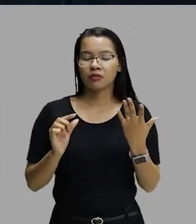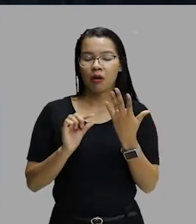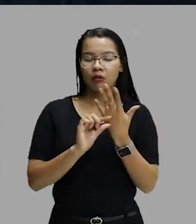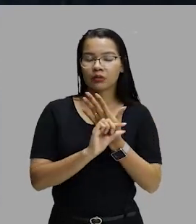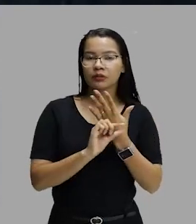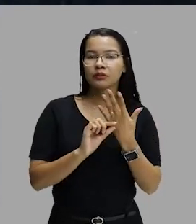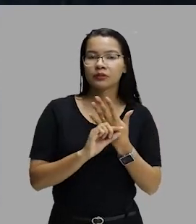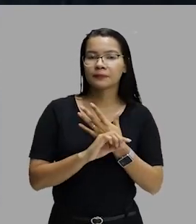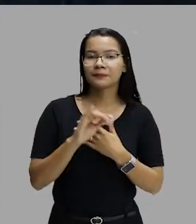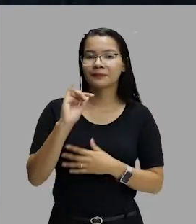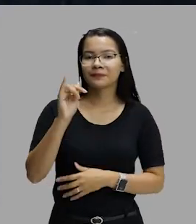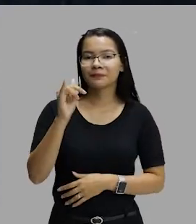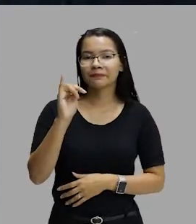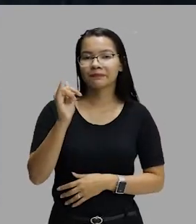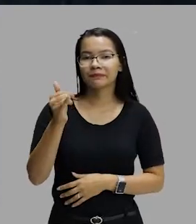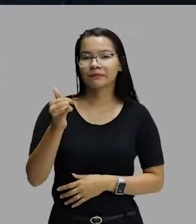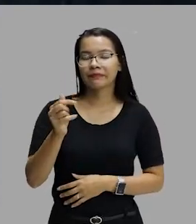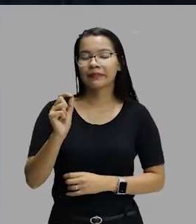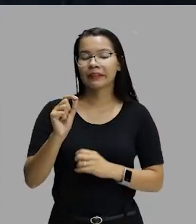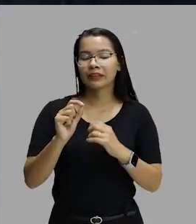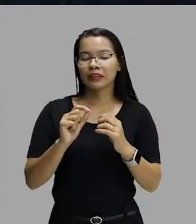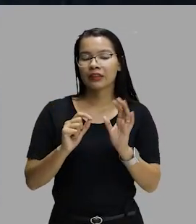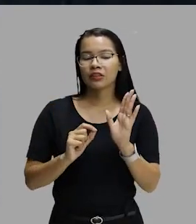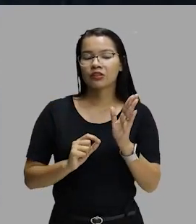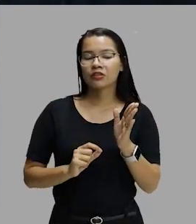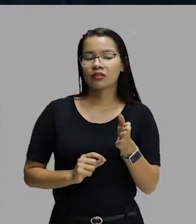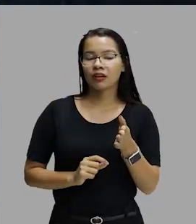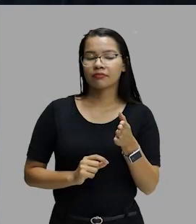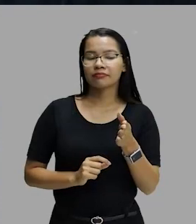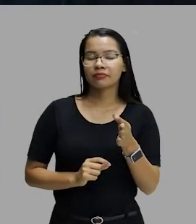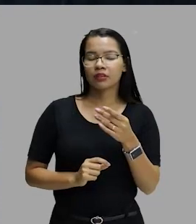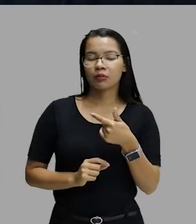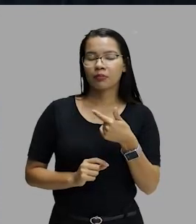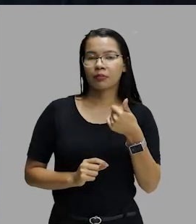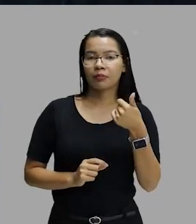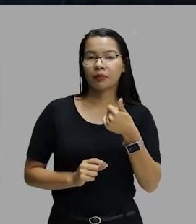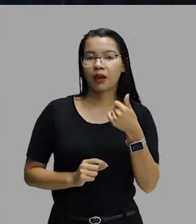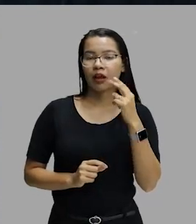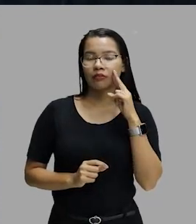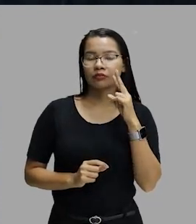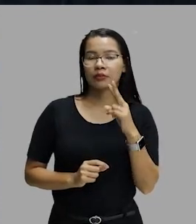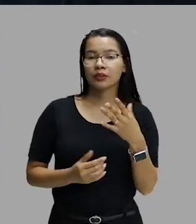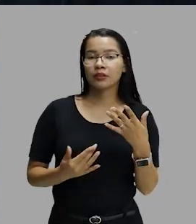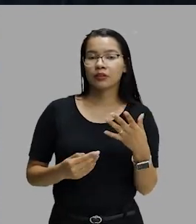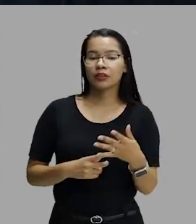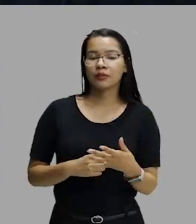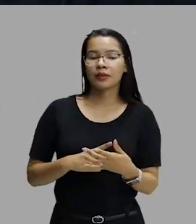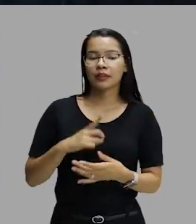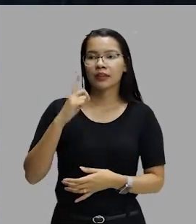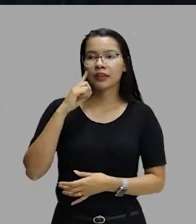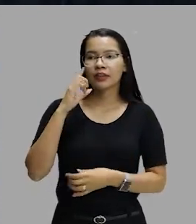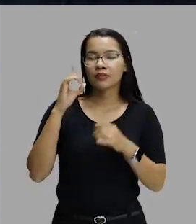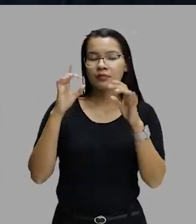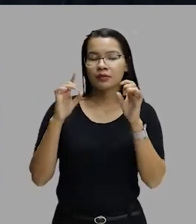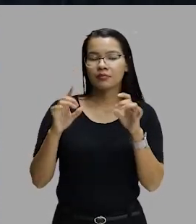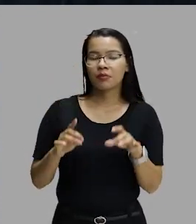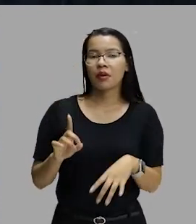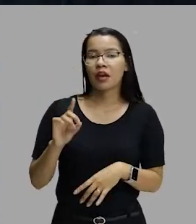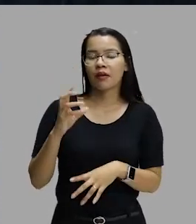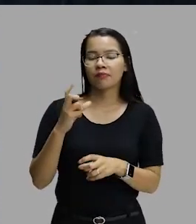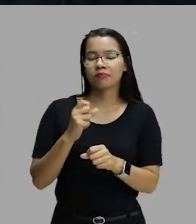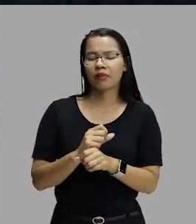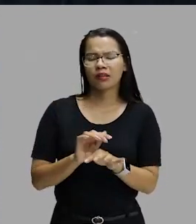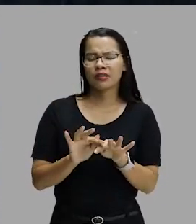do narrador, que foi dito aí no primeiro capítulo. Então, eu tenho aqui ideia principal. Então, gente, é uma coisa muito sucinta, é uma coisa